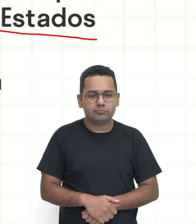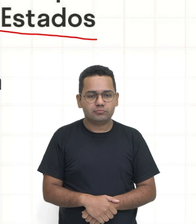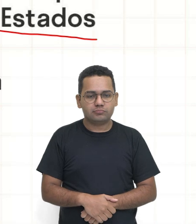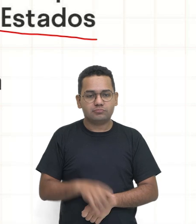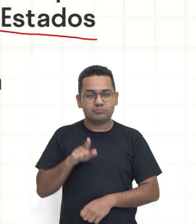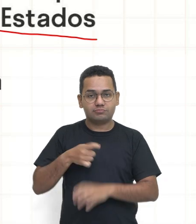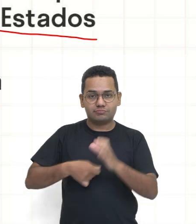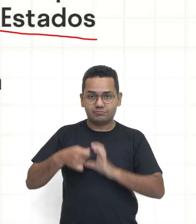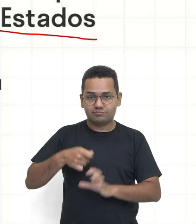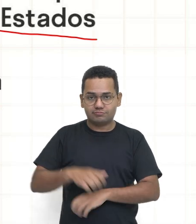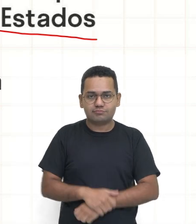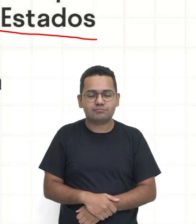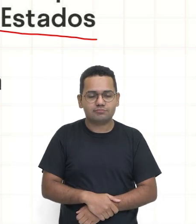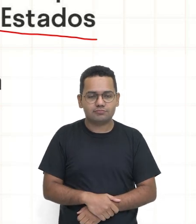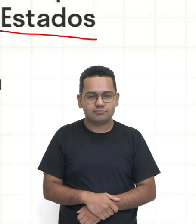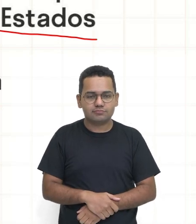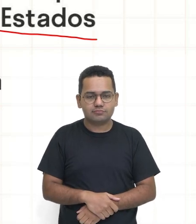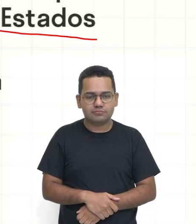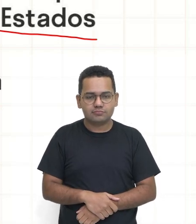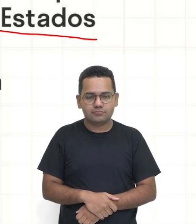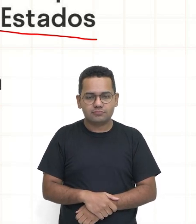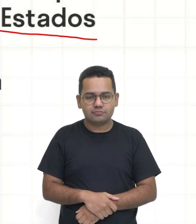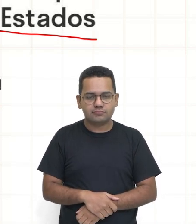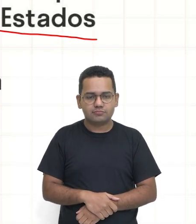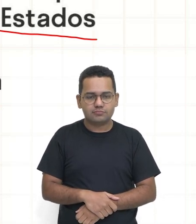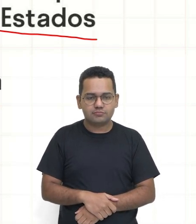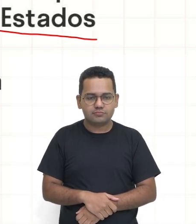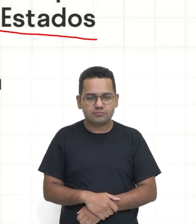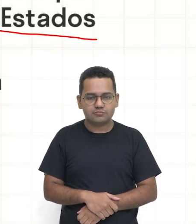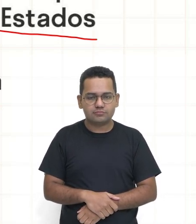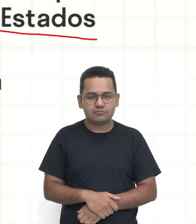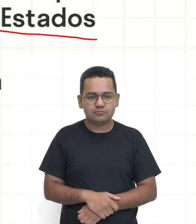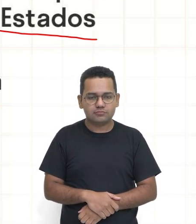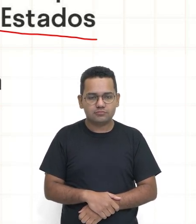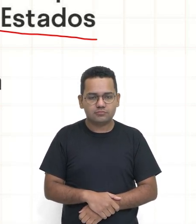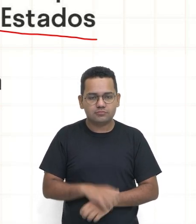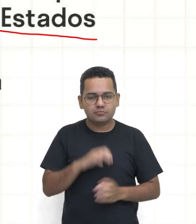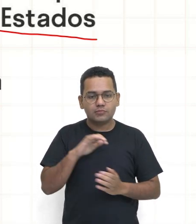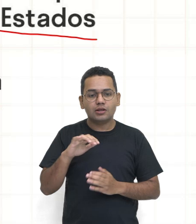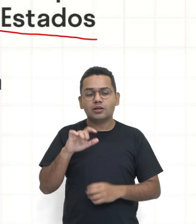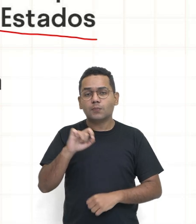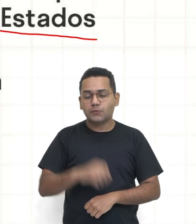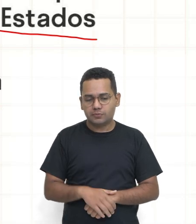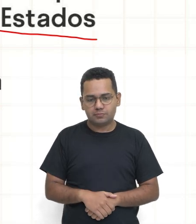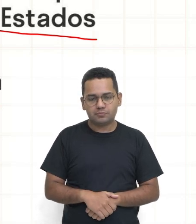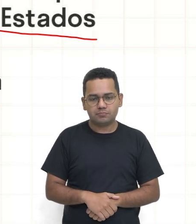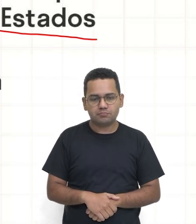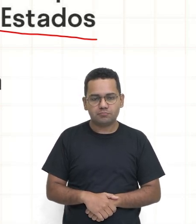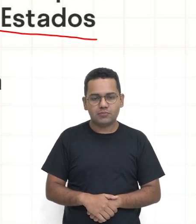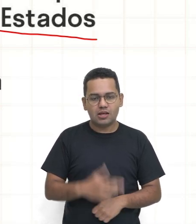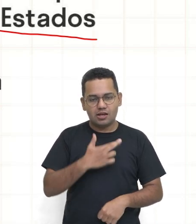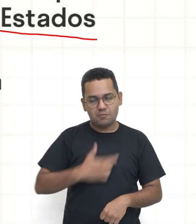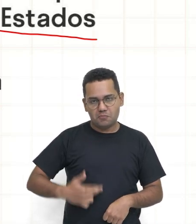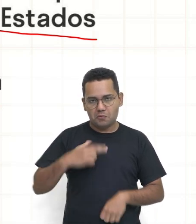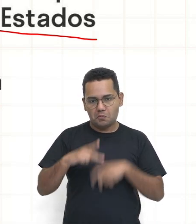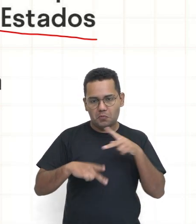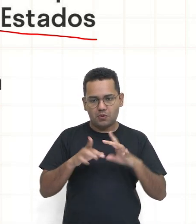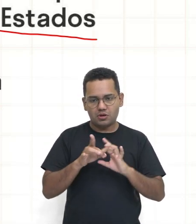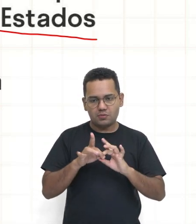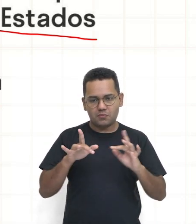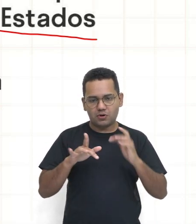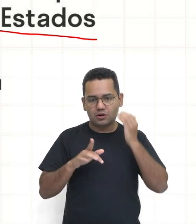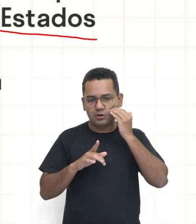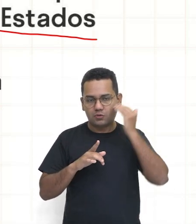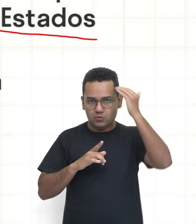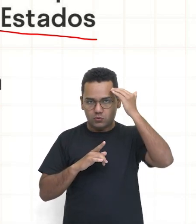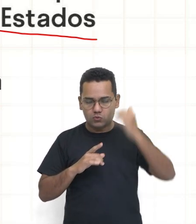quê? Capitalista. Vamos observar que nós teremos a implantação da República Popular Democrática da